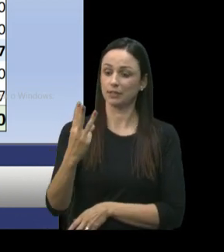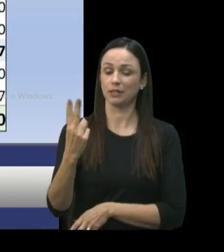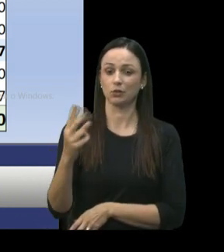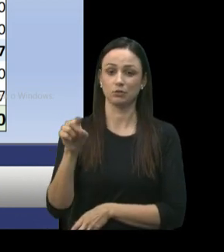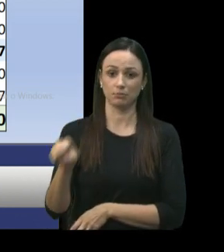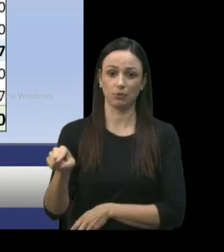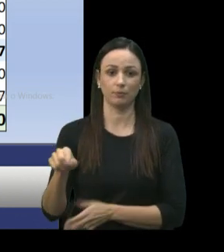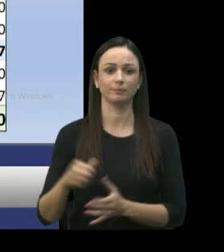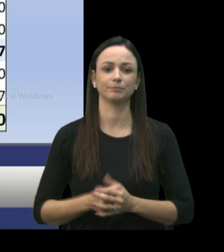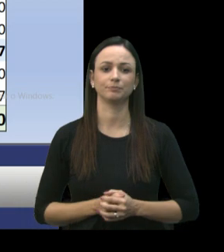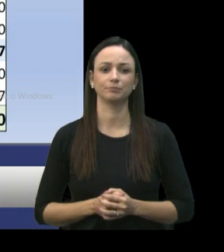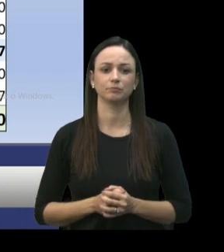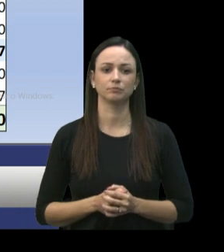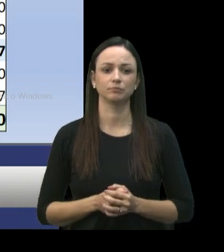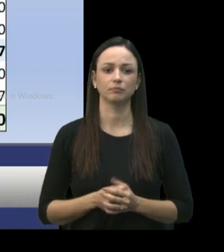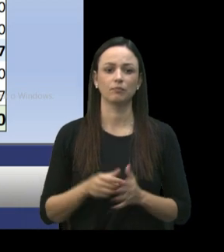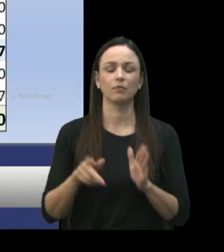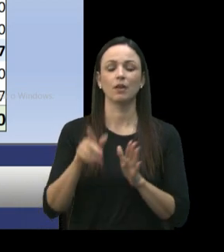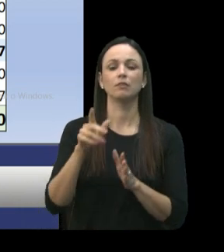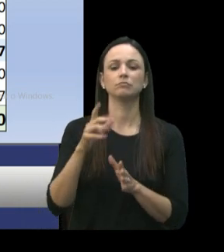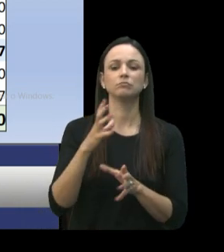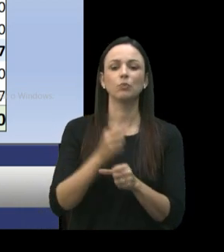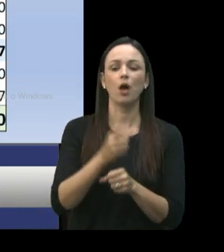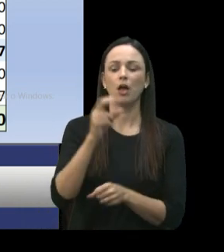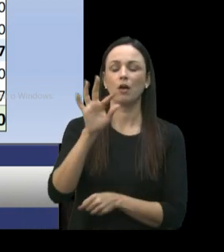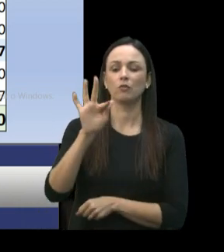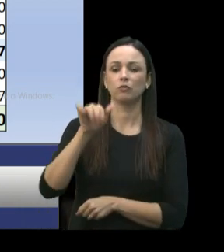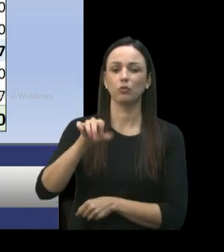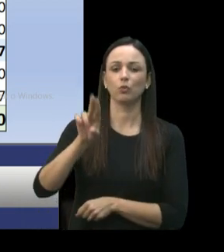2.832.000. Deduções para o Fundeb,